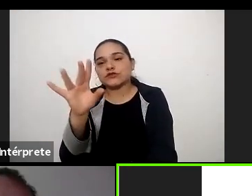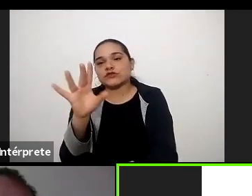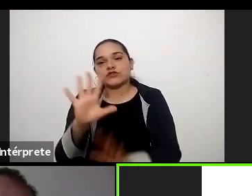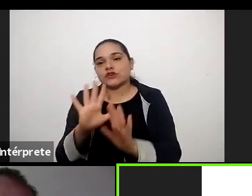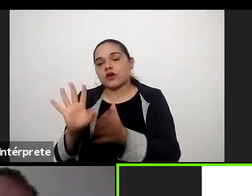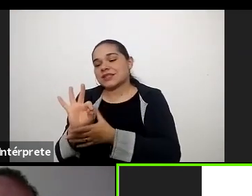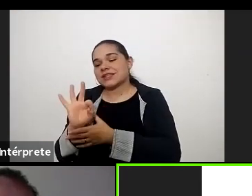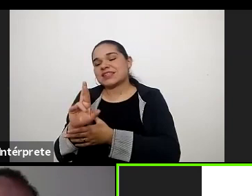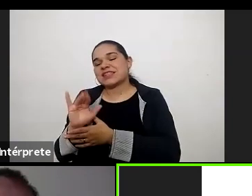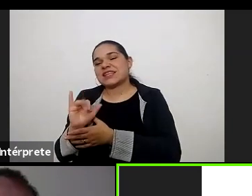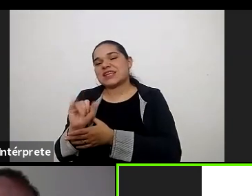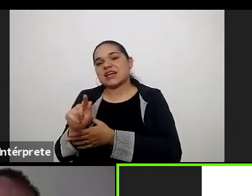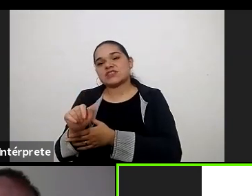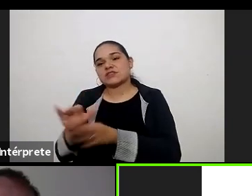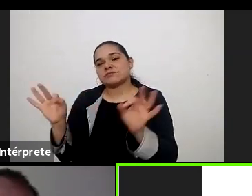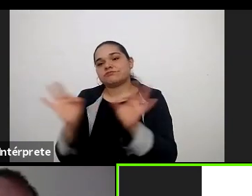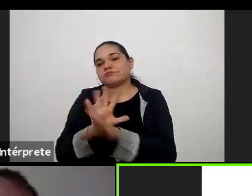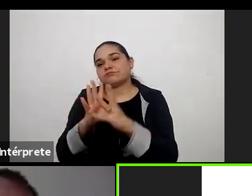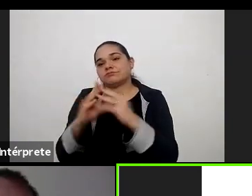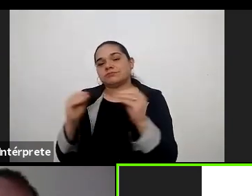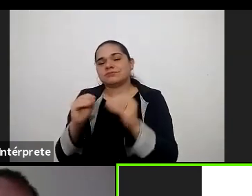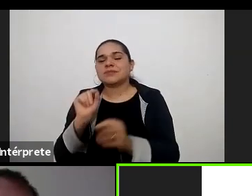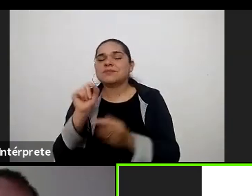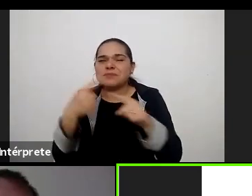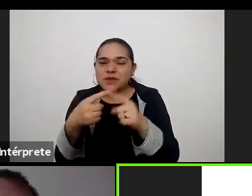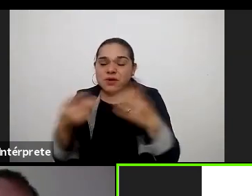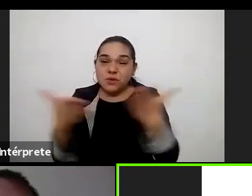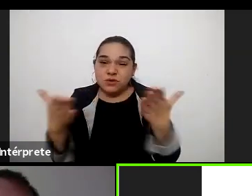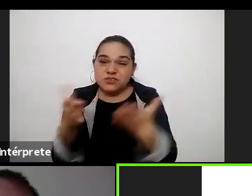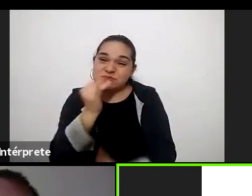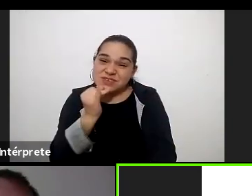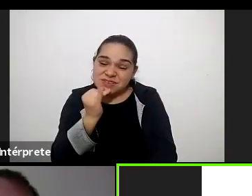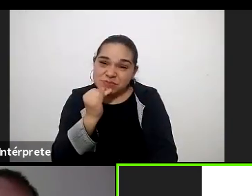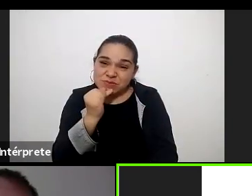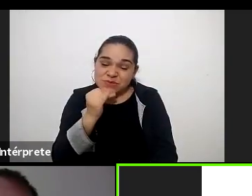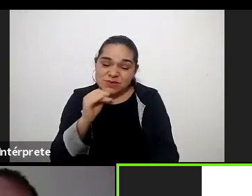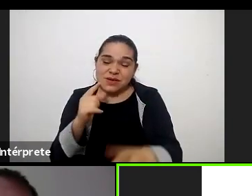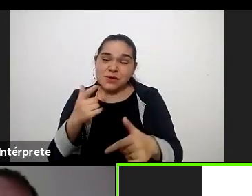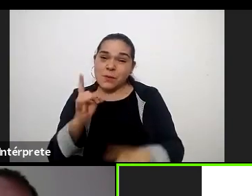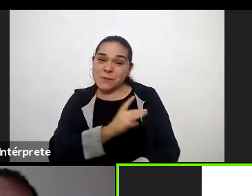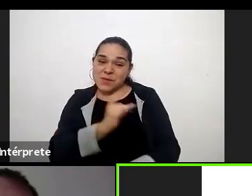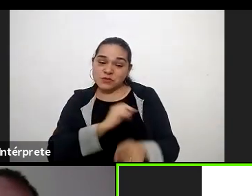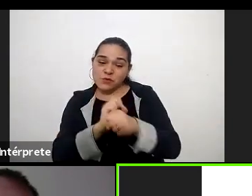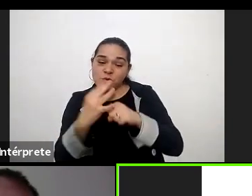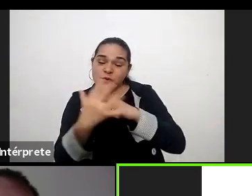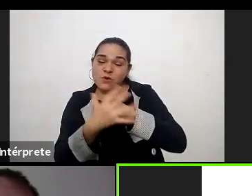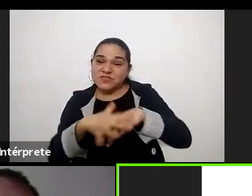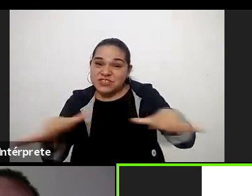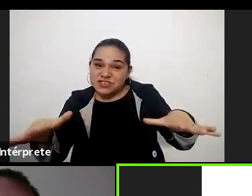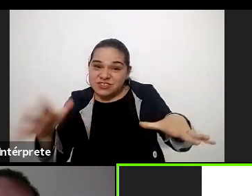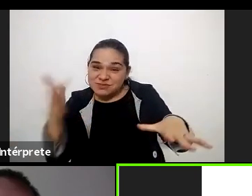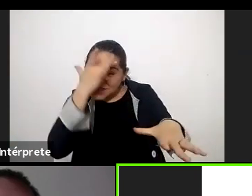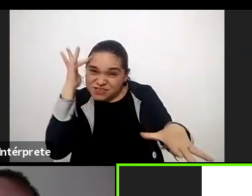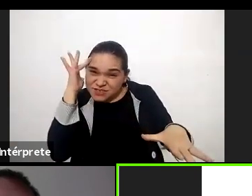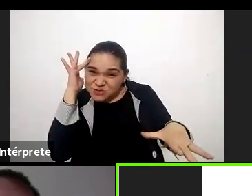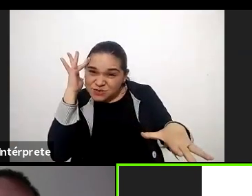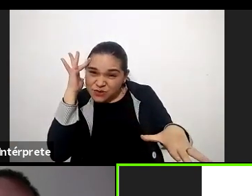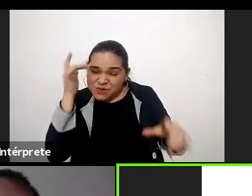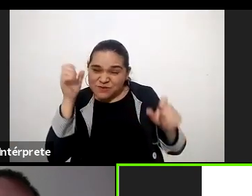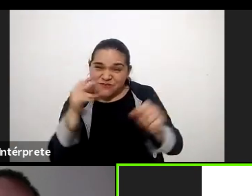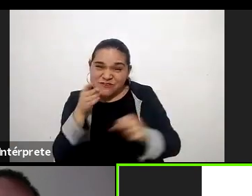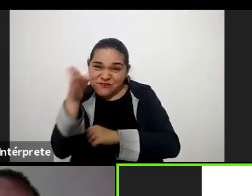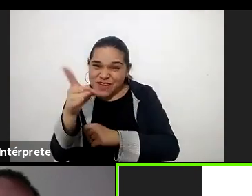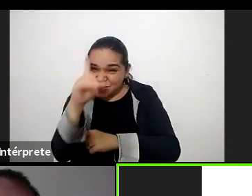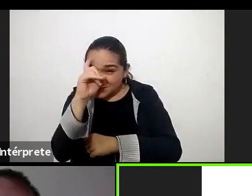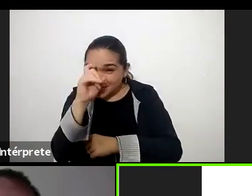triagem hoje por exemplo quem que tem coragem de no hospital com situação do convite né então a pessoa pode ligar para visitar e